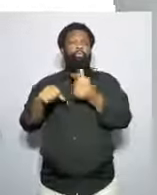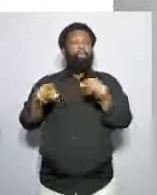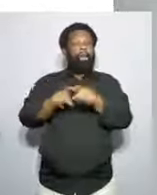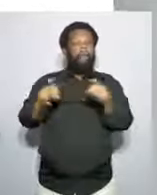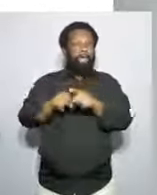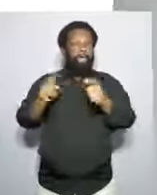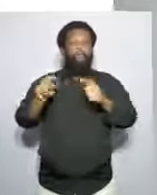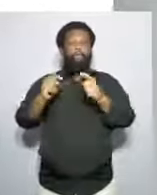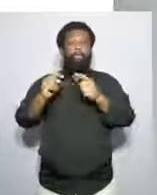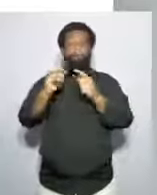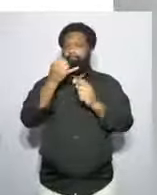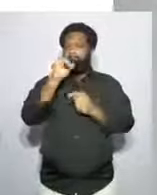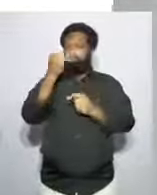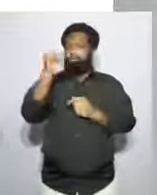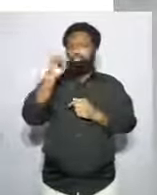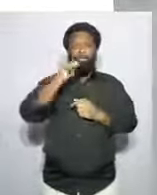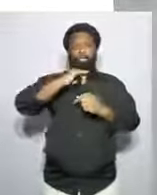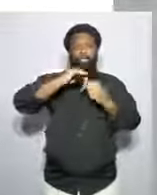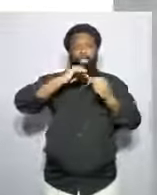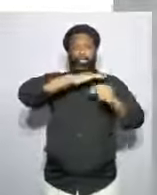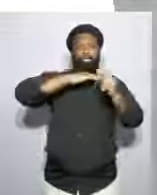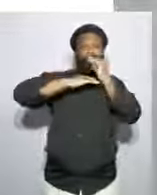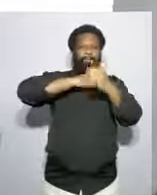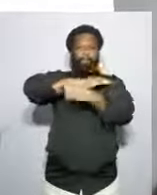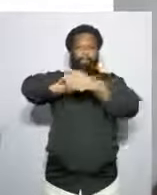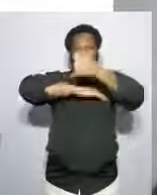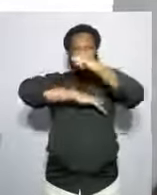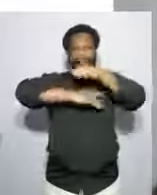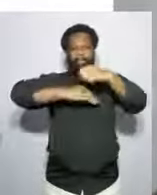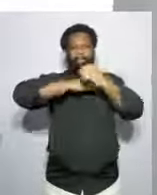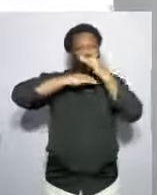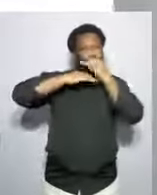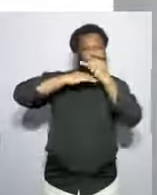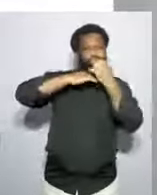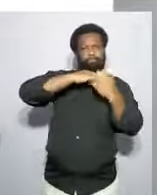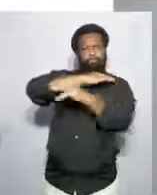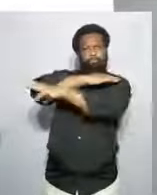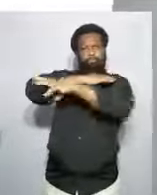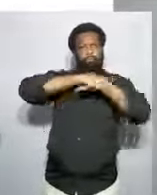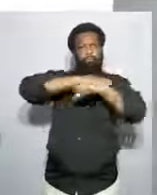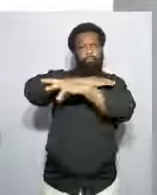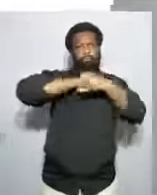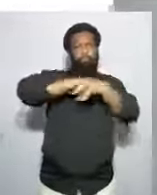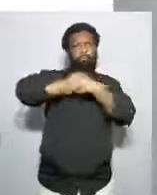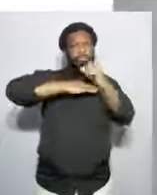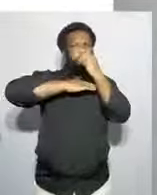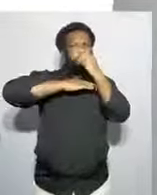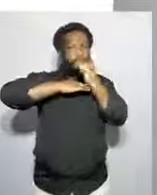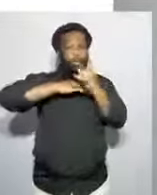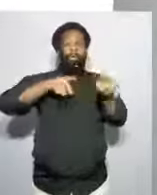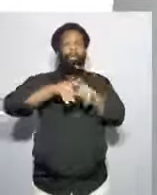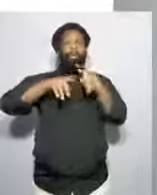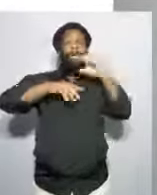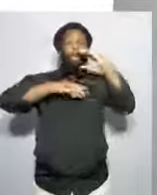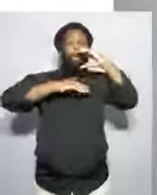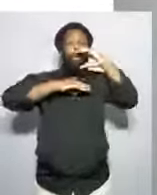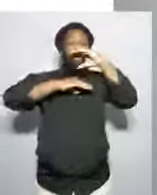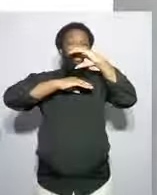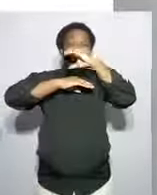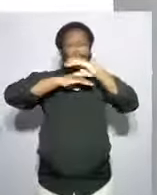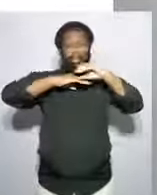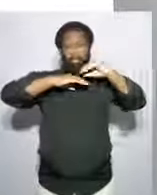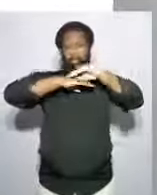alta condutibilidade elétrica e térmica, ou seja, eles conduzem muito bem eletricidade e